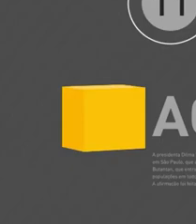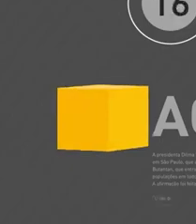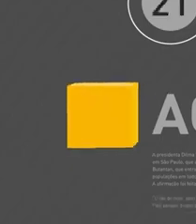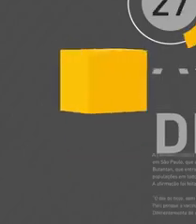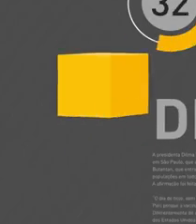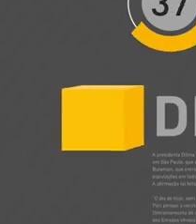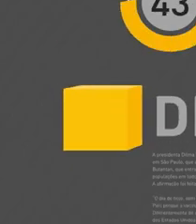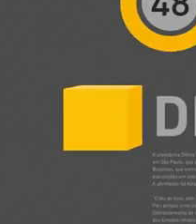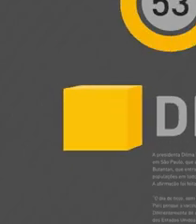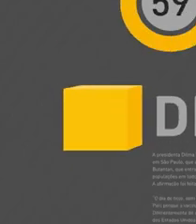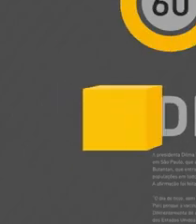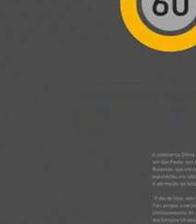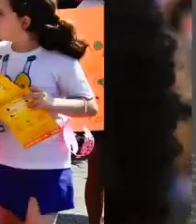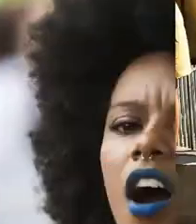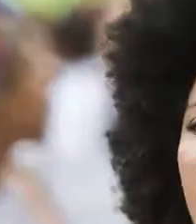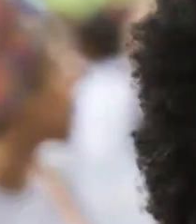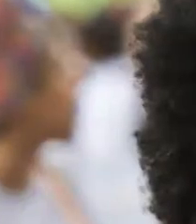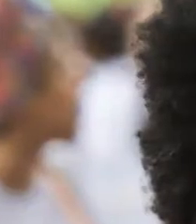Tchau.